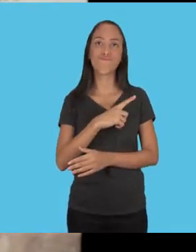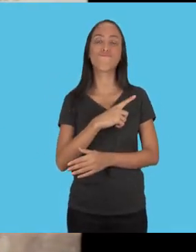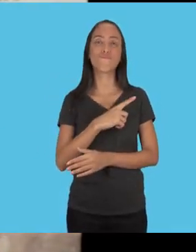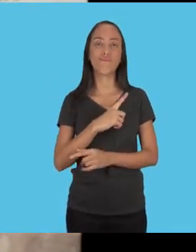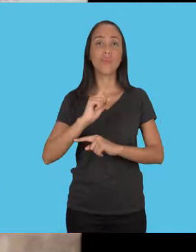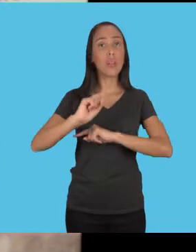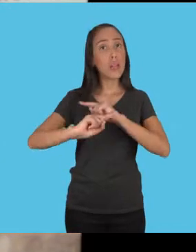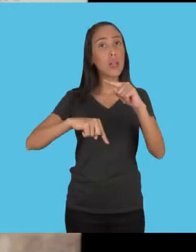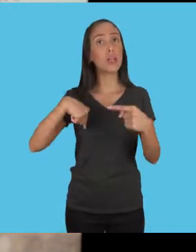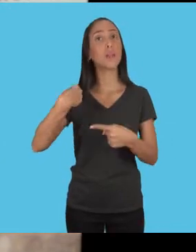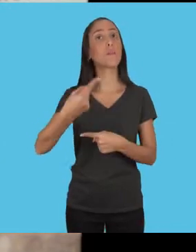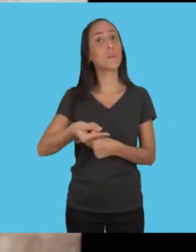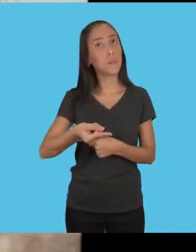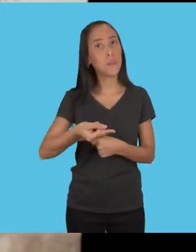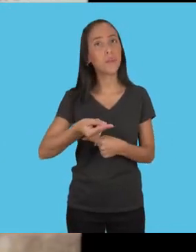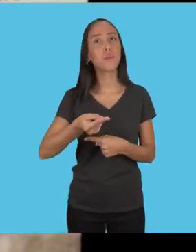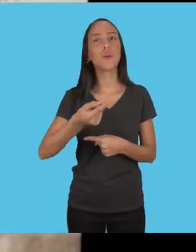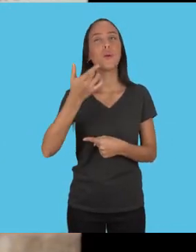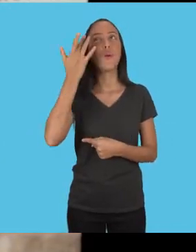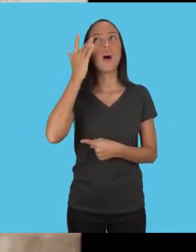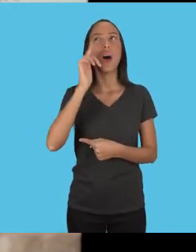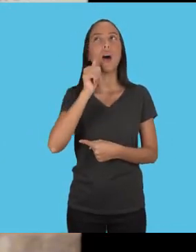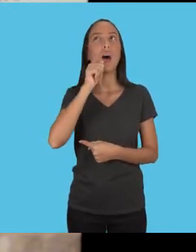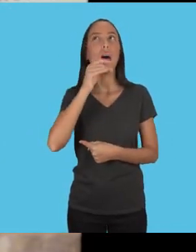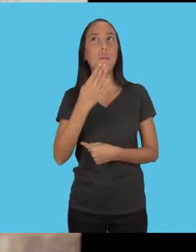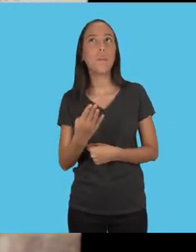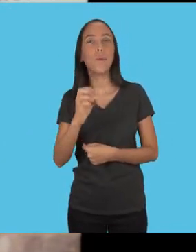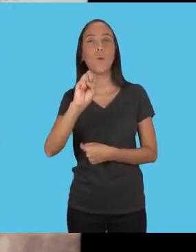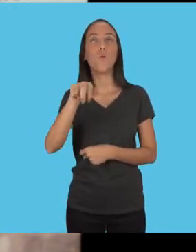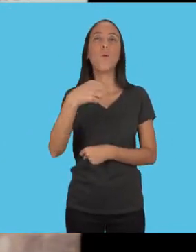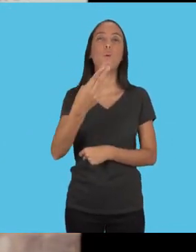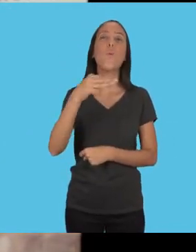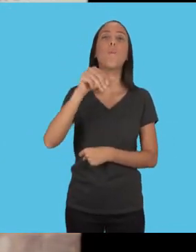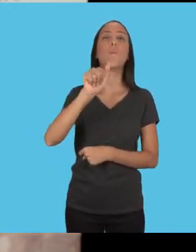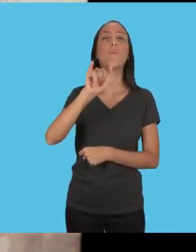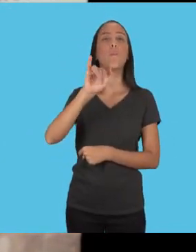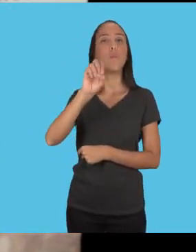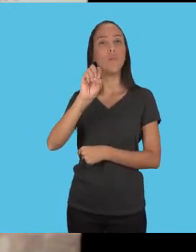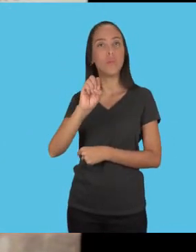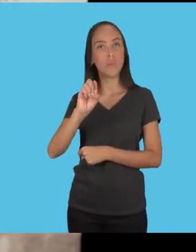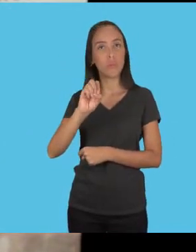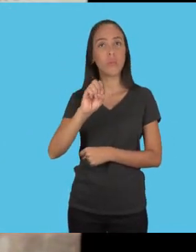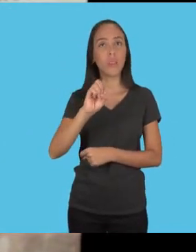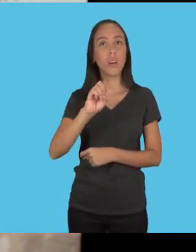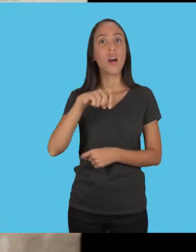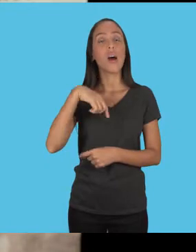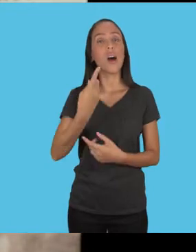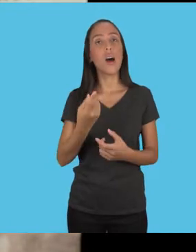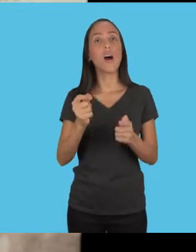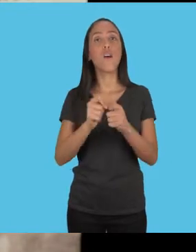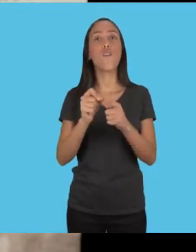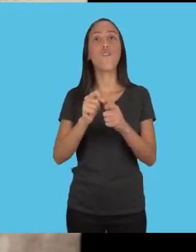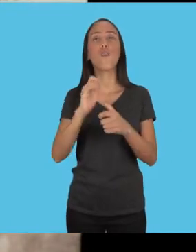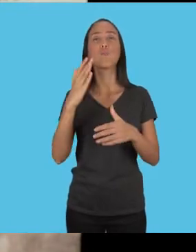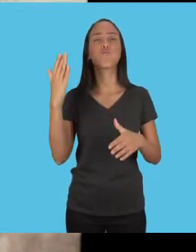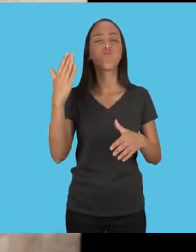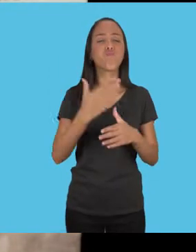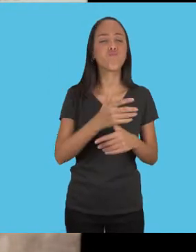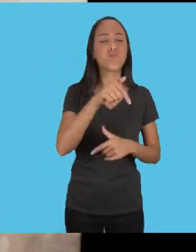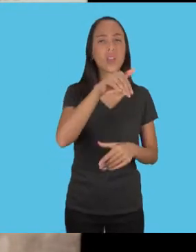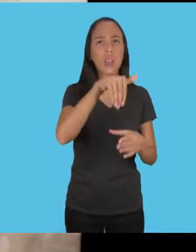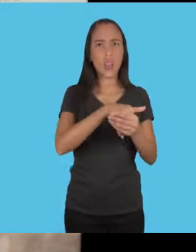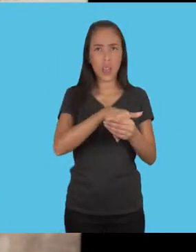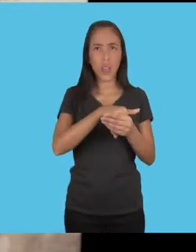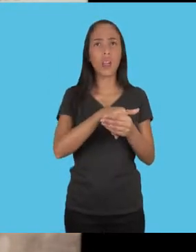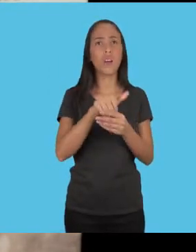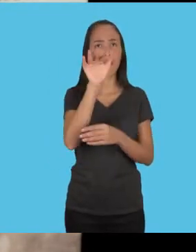Logo depois, eu acho que em abril ou maio, instala-se na Faculdade de Medicina uma